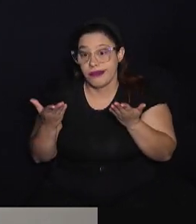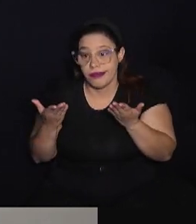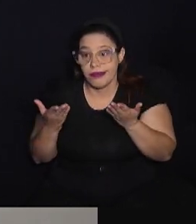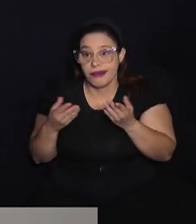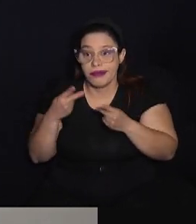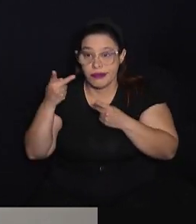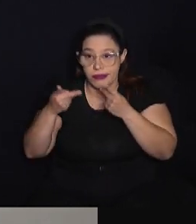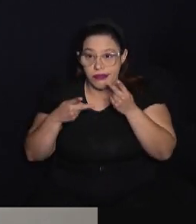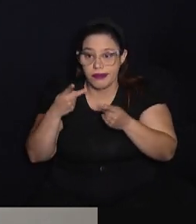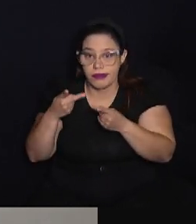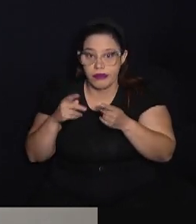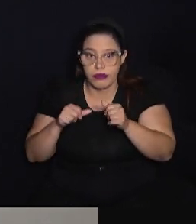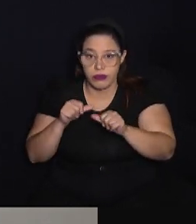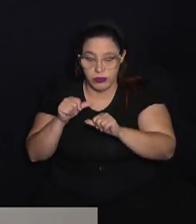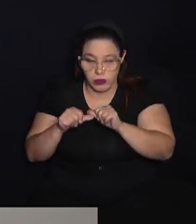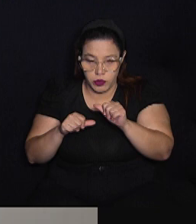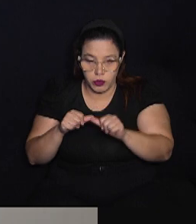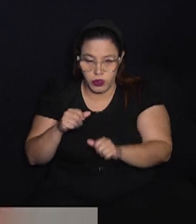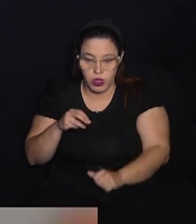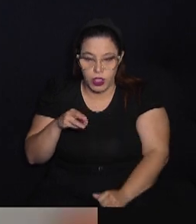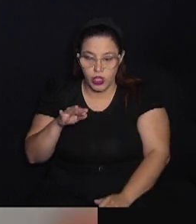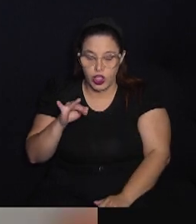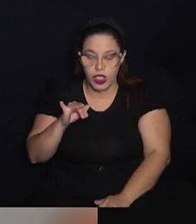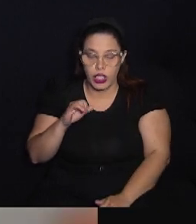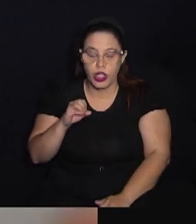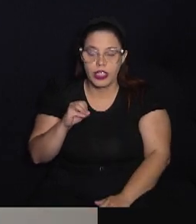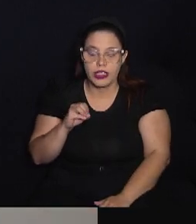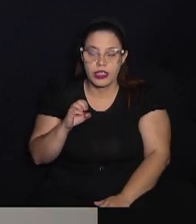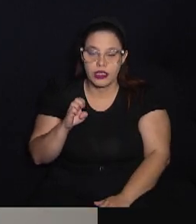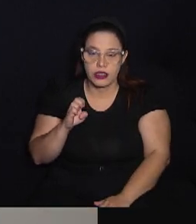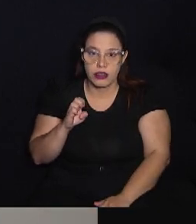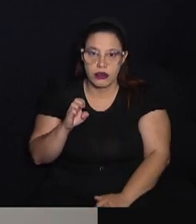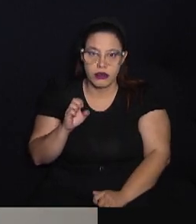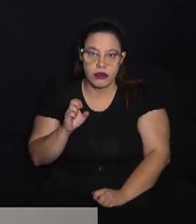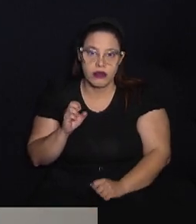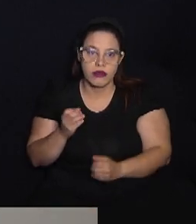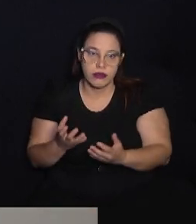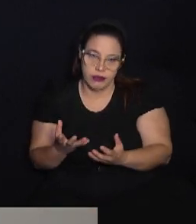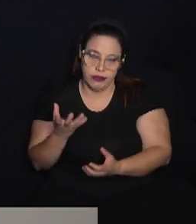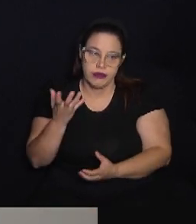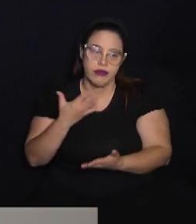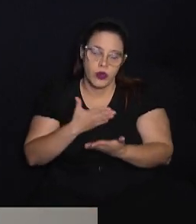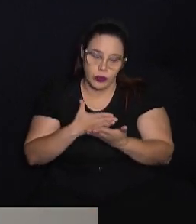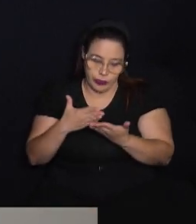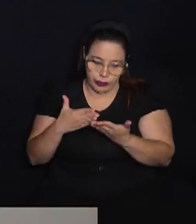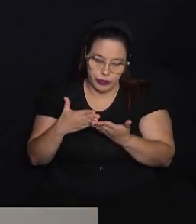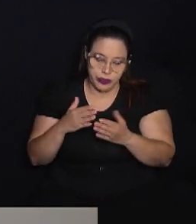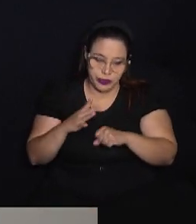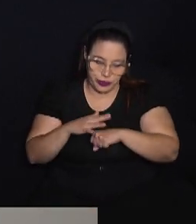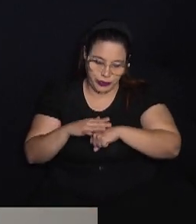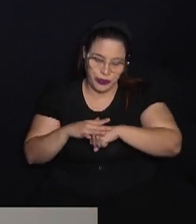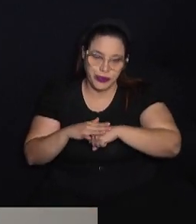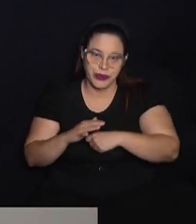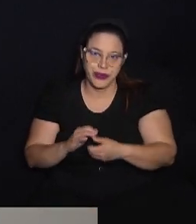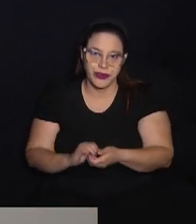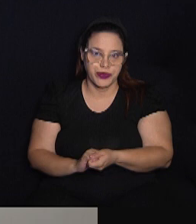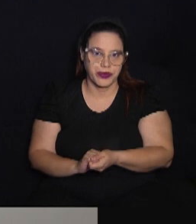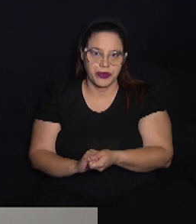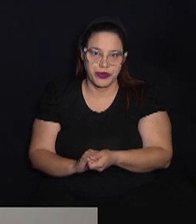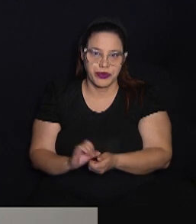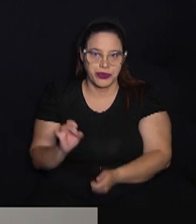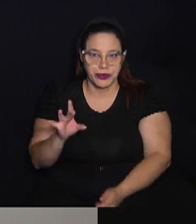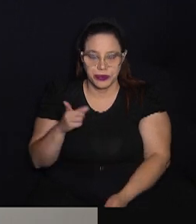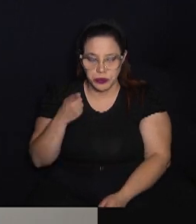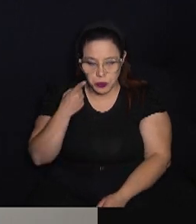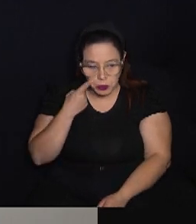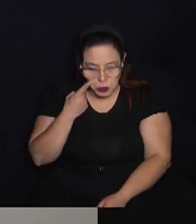falado, alterações da tireoide ou alguns fatores que podem ter contribuído para desencadear a doença. Mas é basicamente